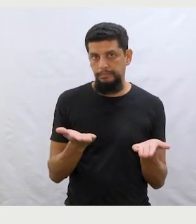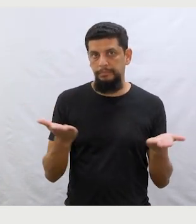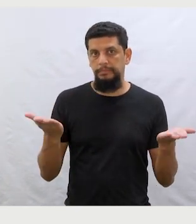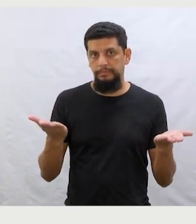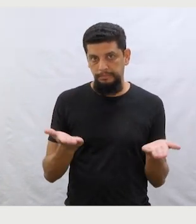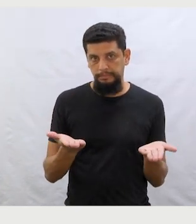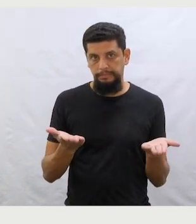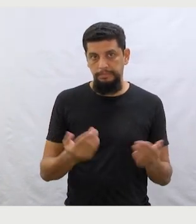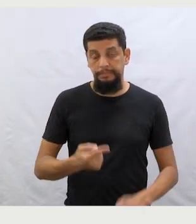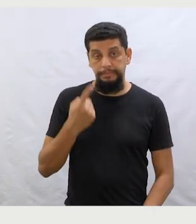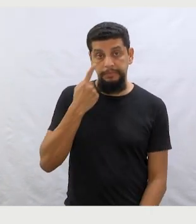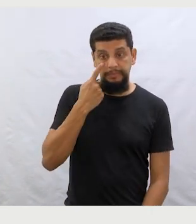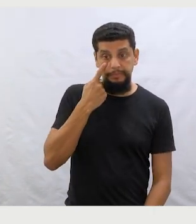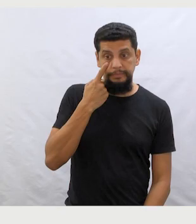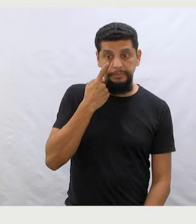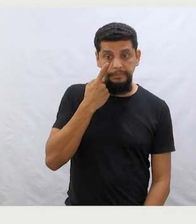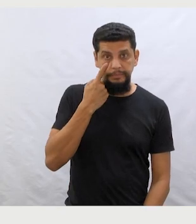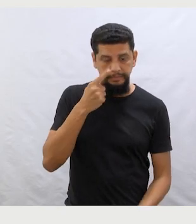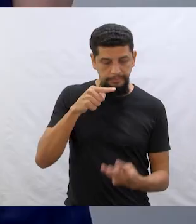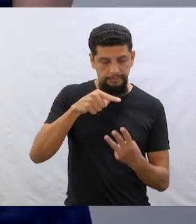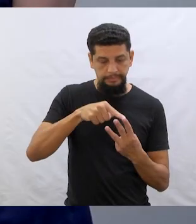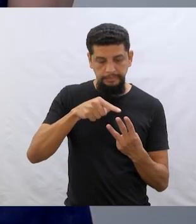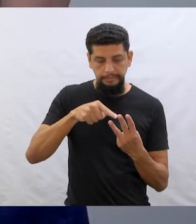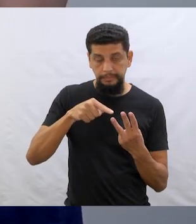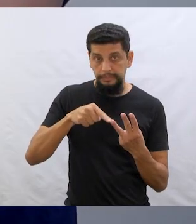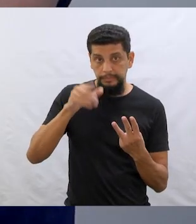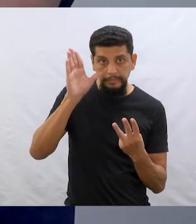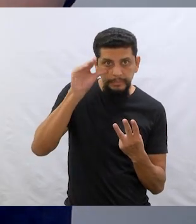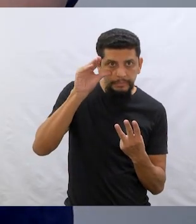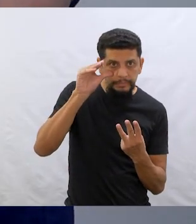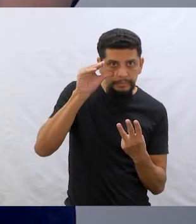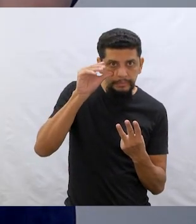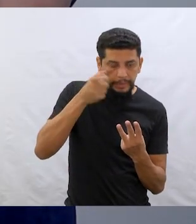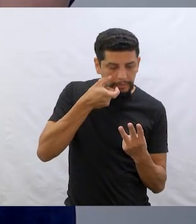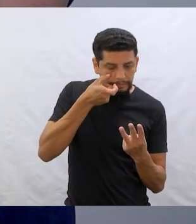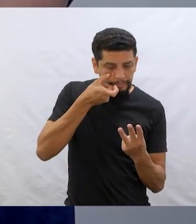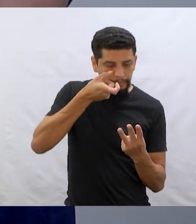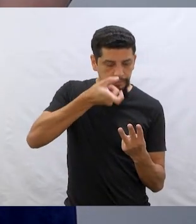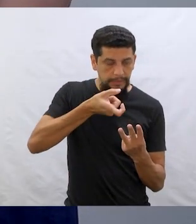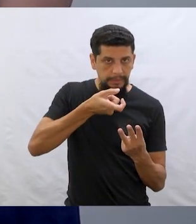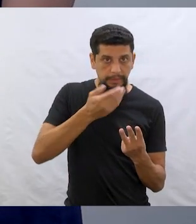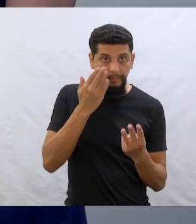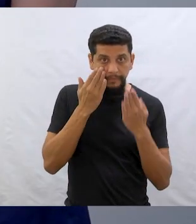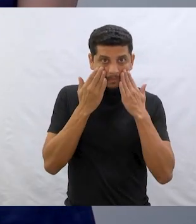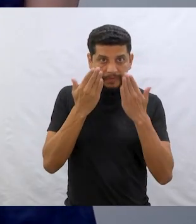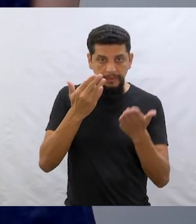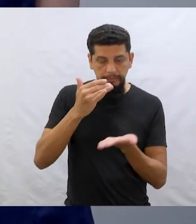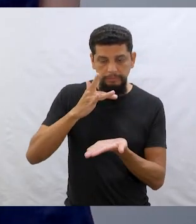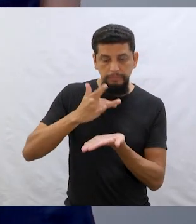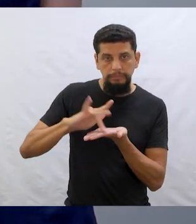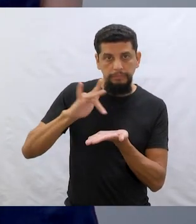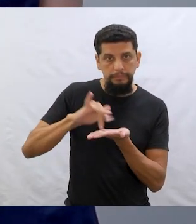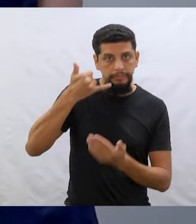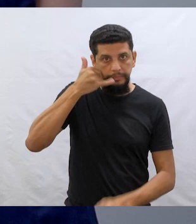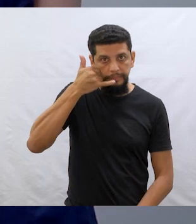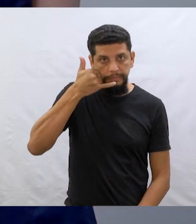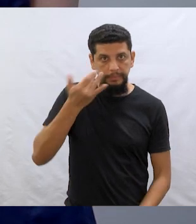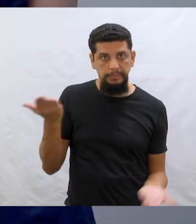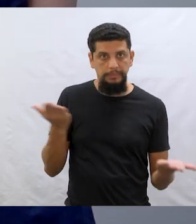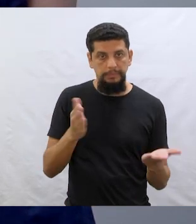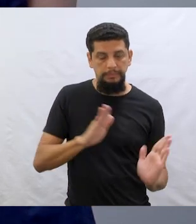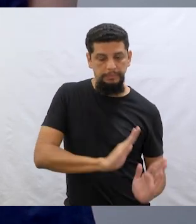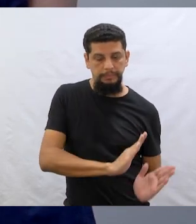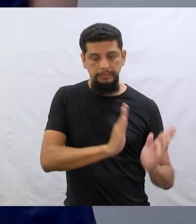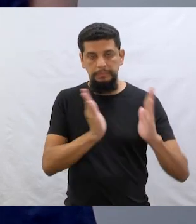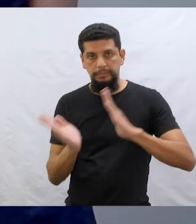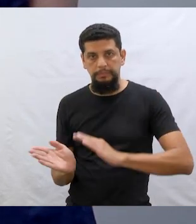na nossa aula. Olhem lá. Eles estão atentos ali, olha só, bem em frente ao celular. Então, agora vamos passar